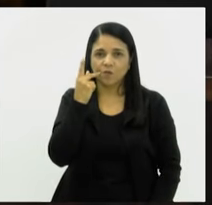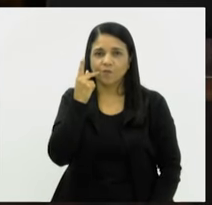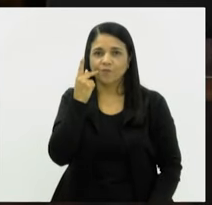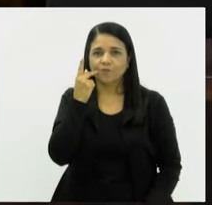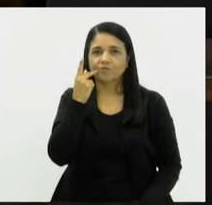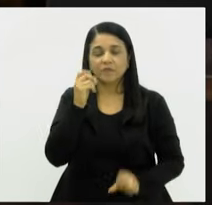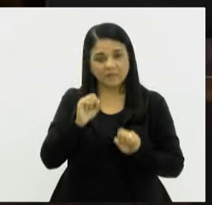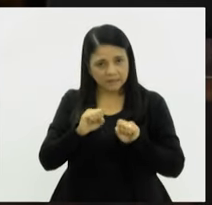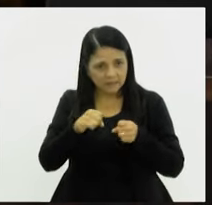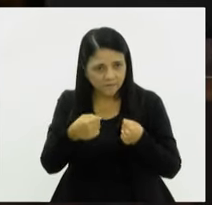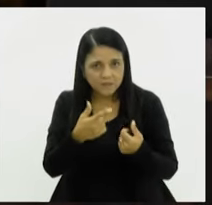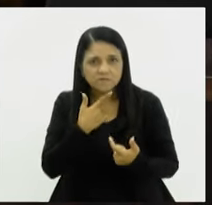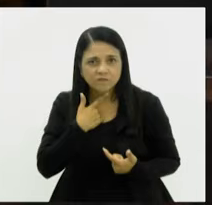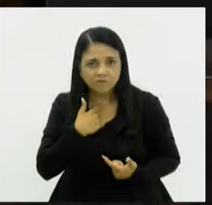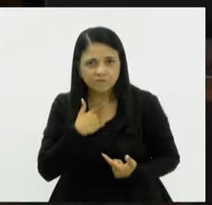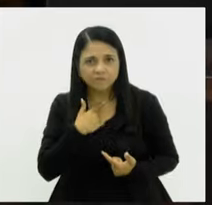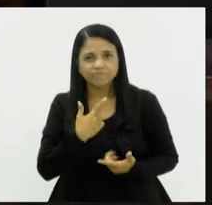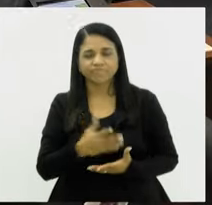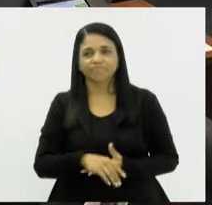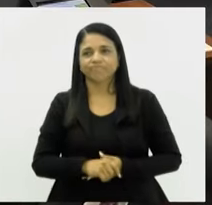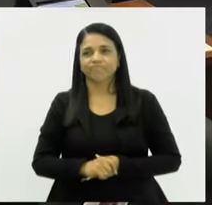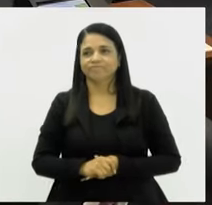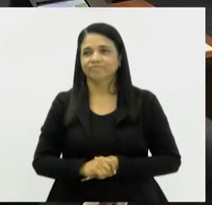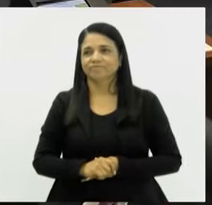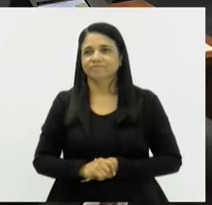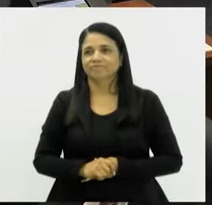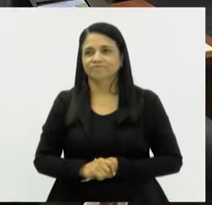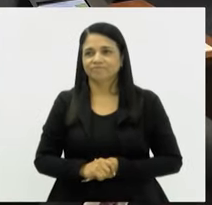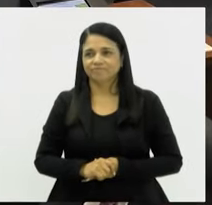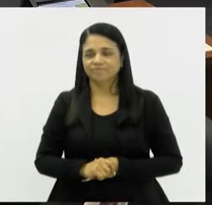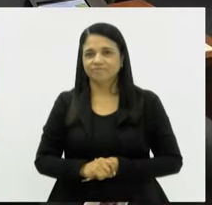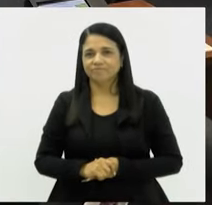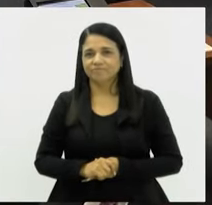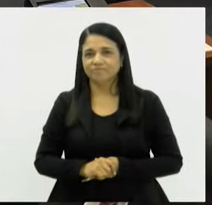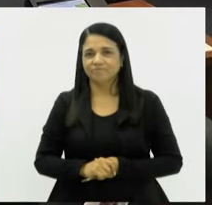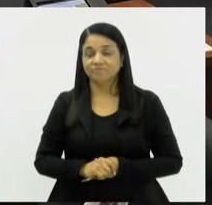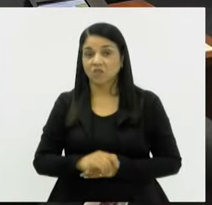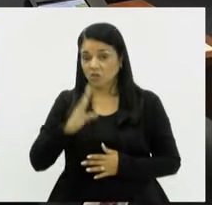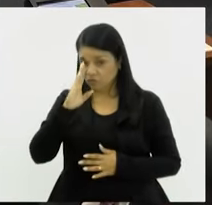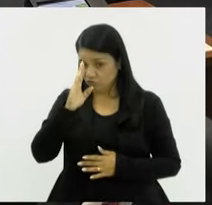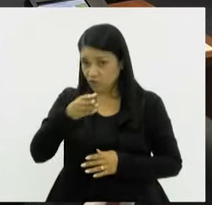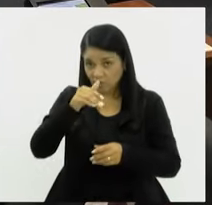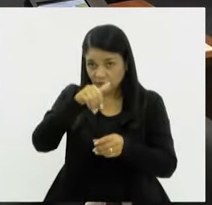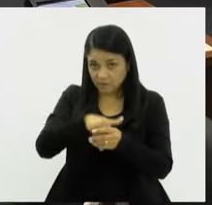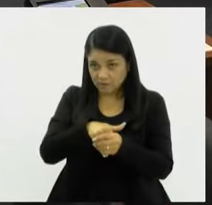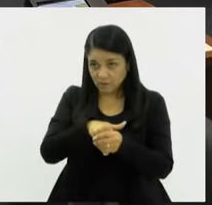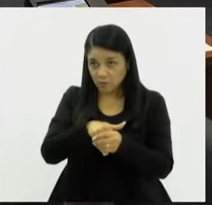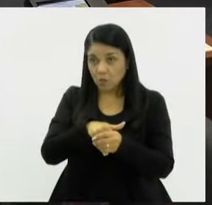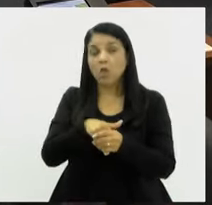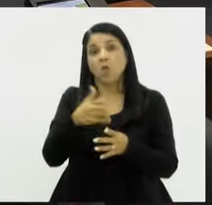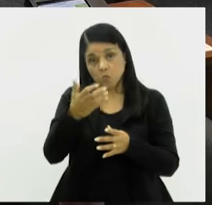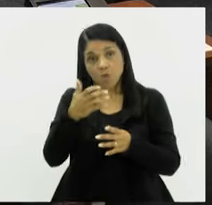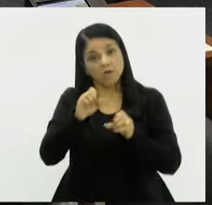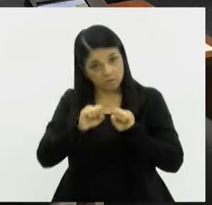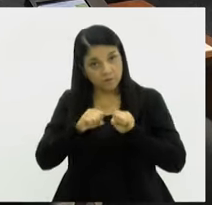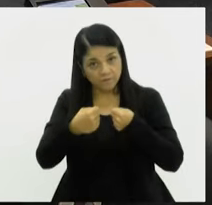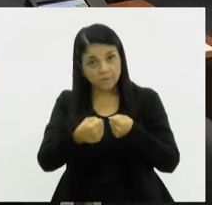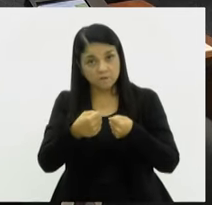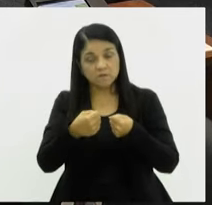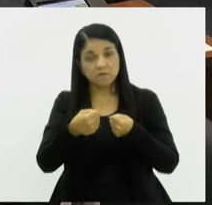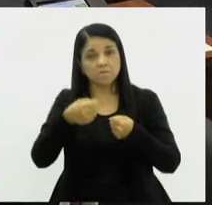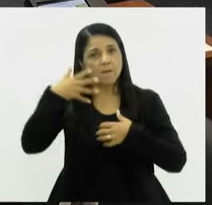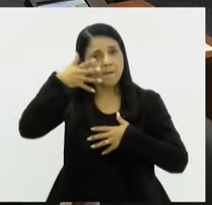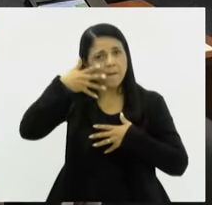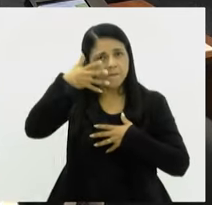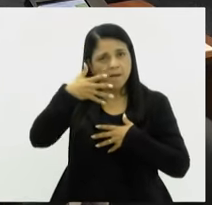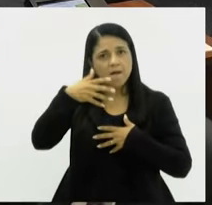fazer a defesa? Ou posso fazer direto a votação? Não, quero fazer a defesa. Pois